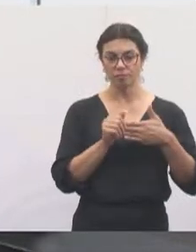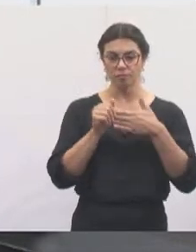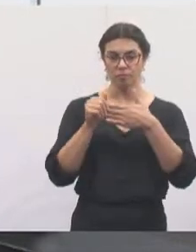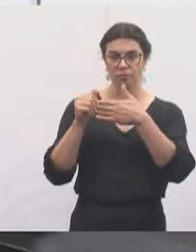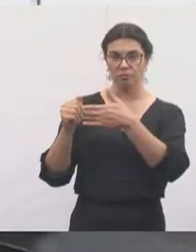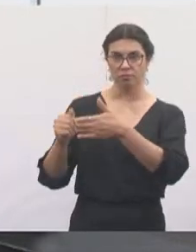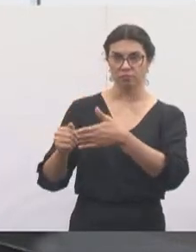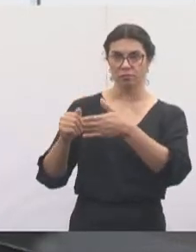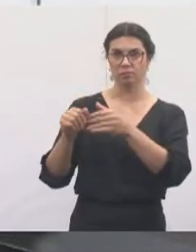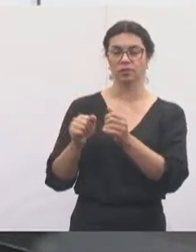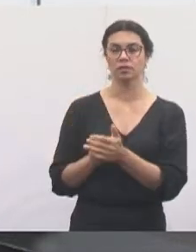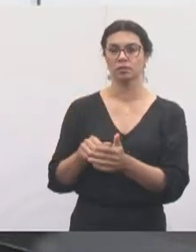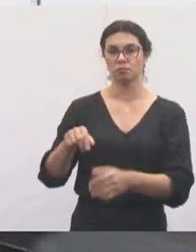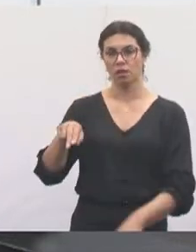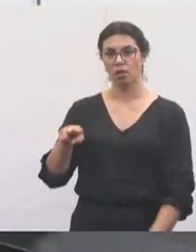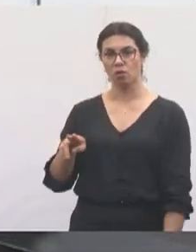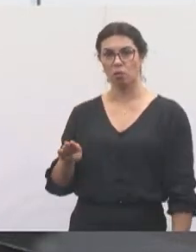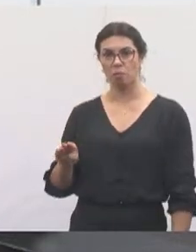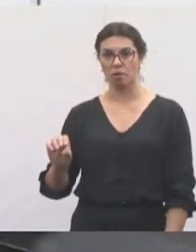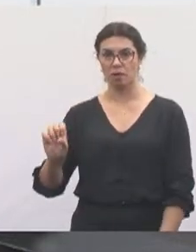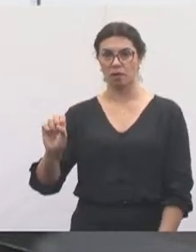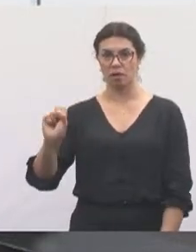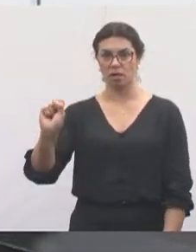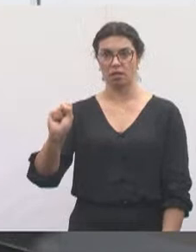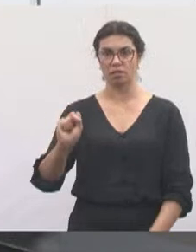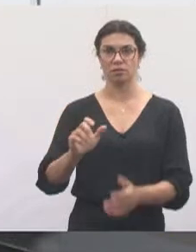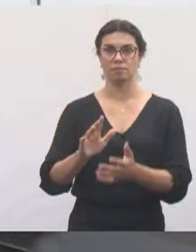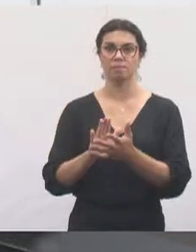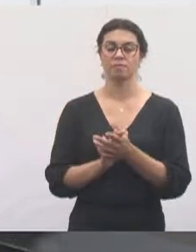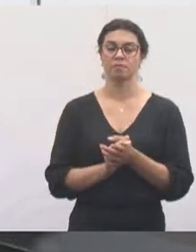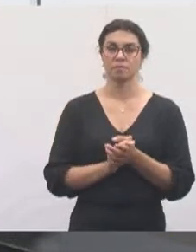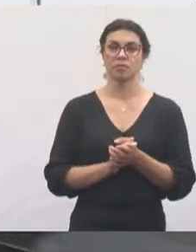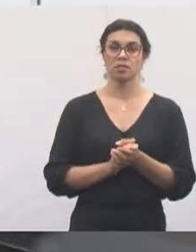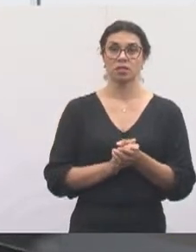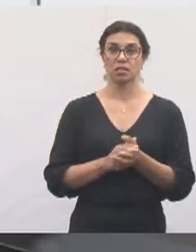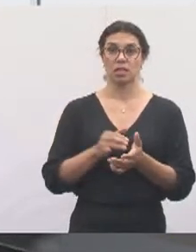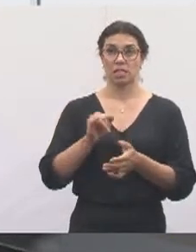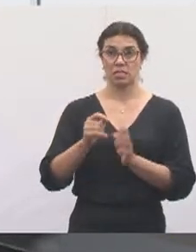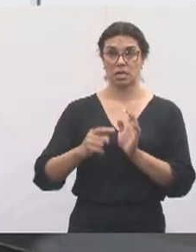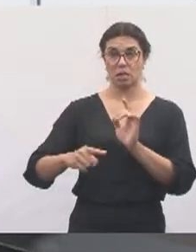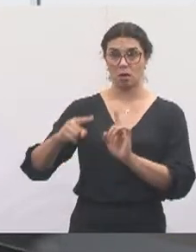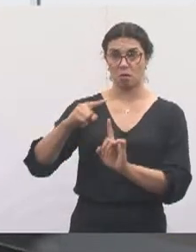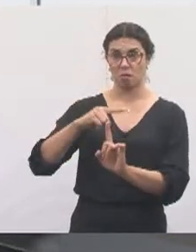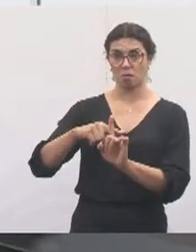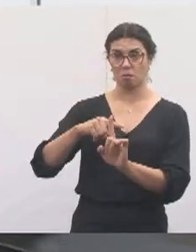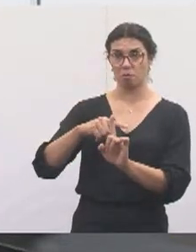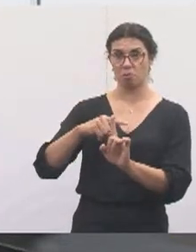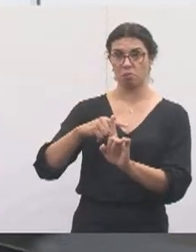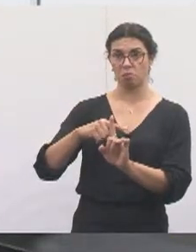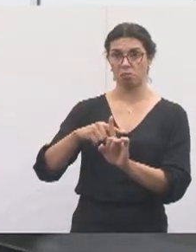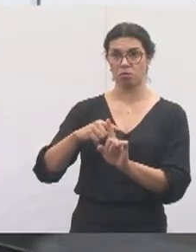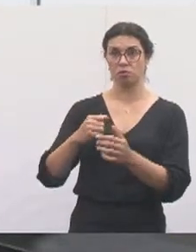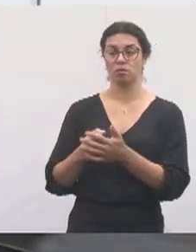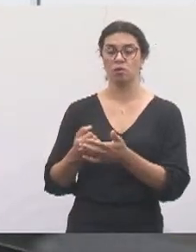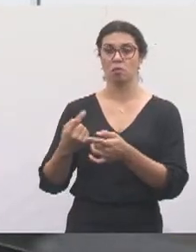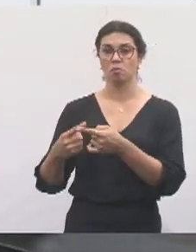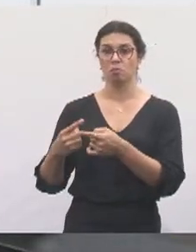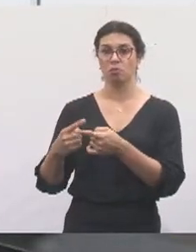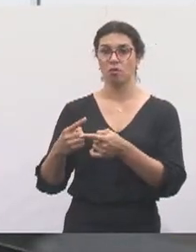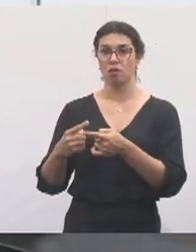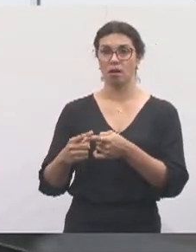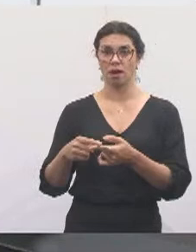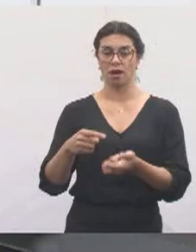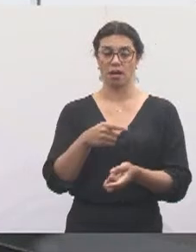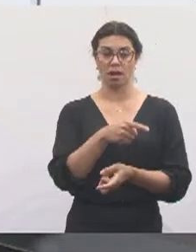essa administração Municipal tem ciência da situação do paciente apontado aci se positiv por Qual razão o paciente